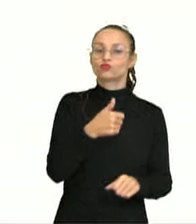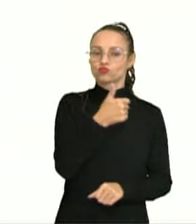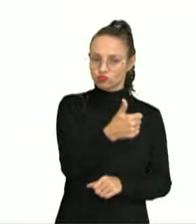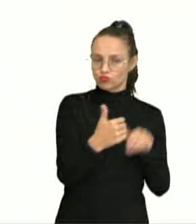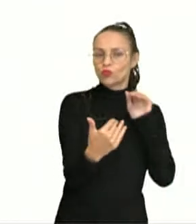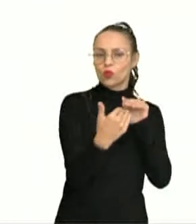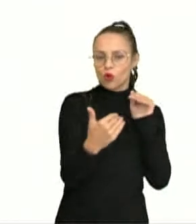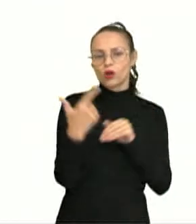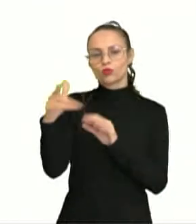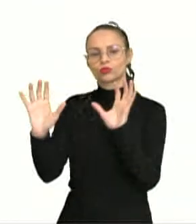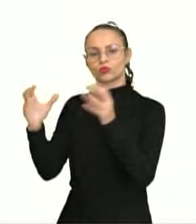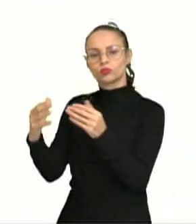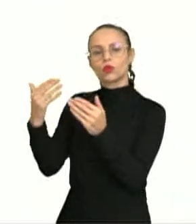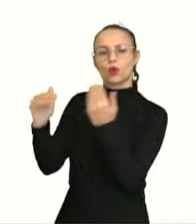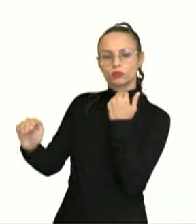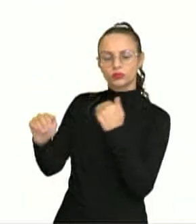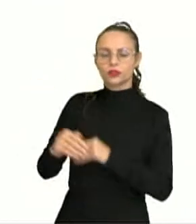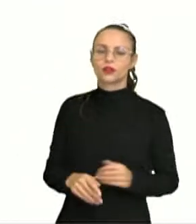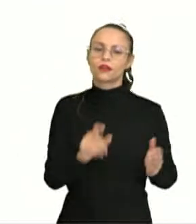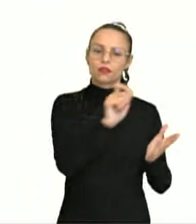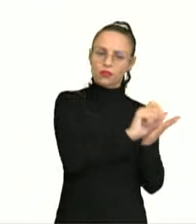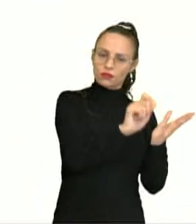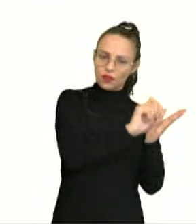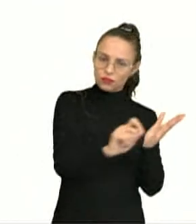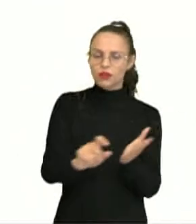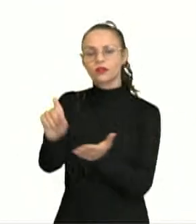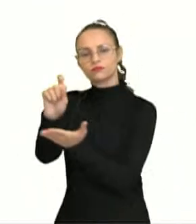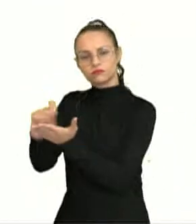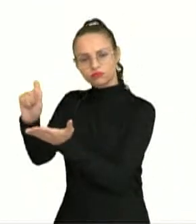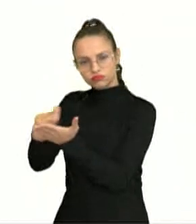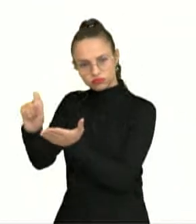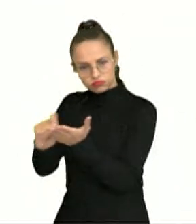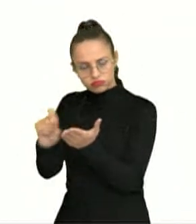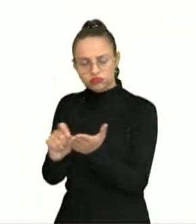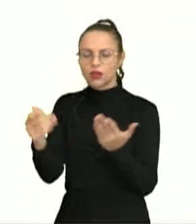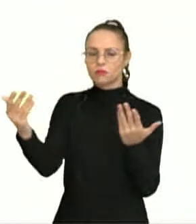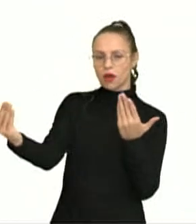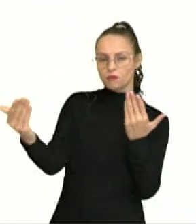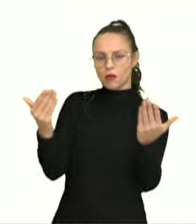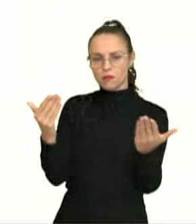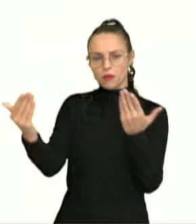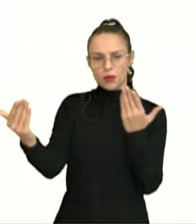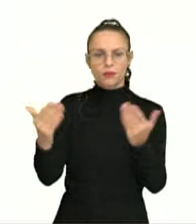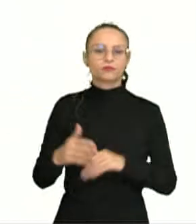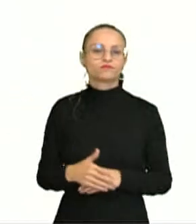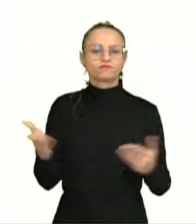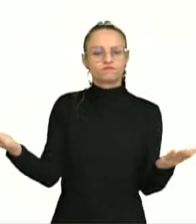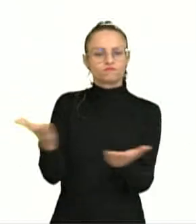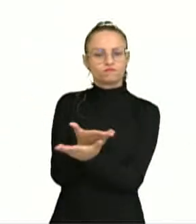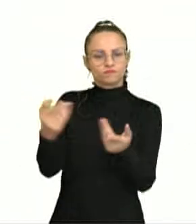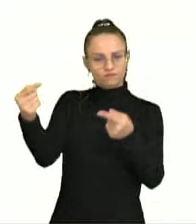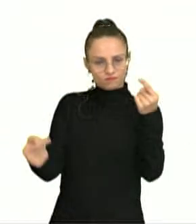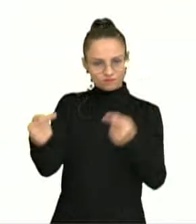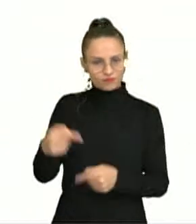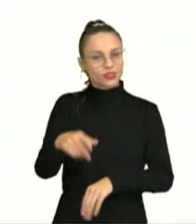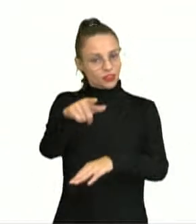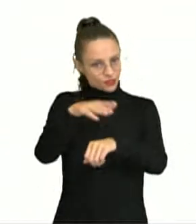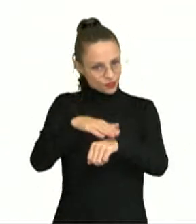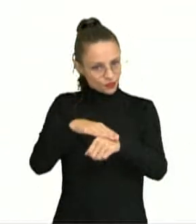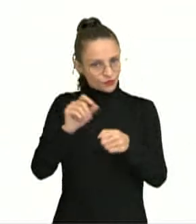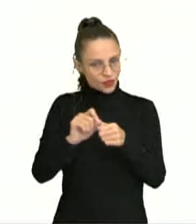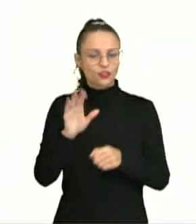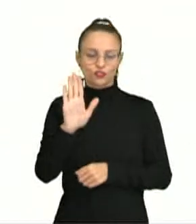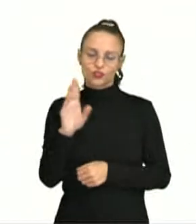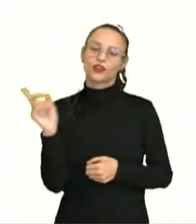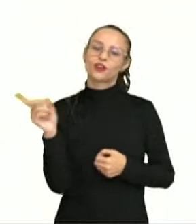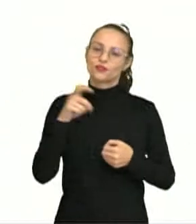contra. Anotem os argumentos de cada grupo, né? E observem os turnos de fala. Faz aí, eu volto